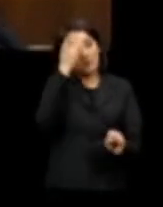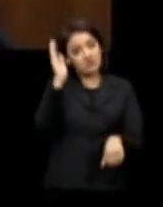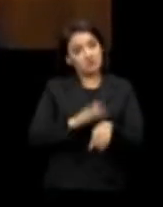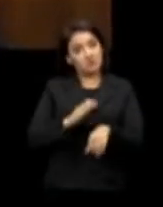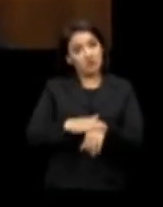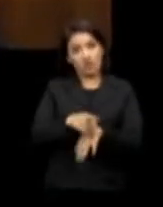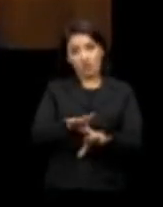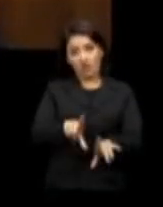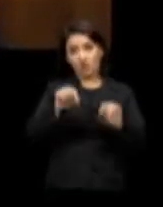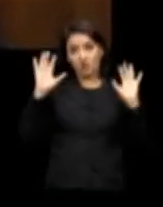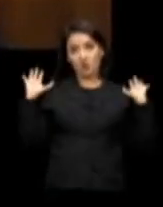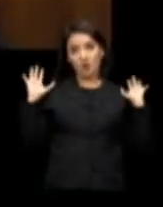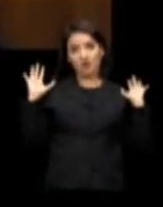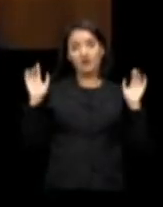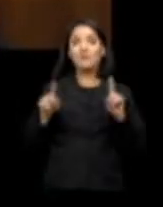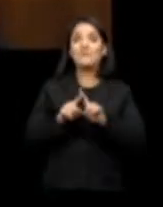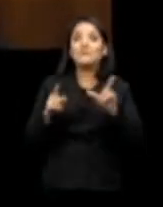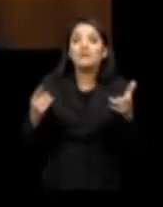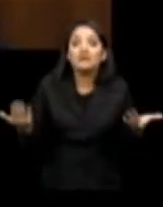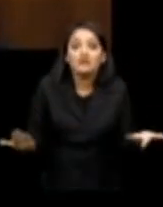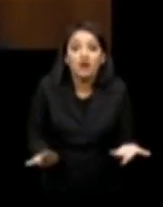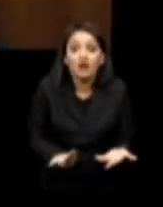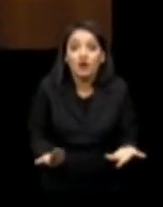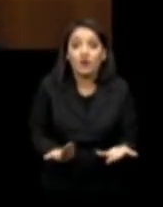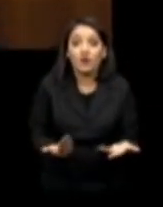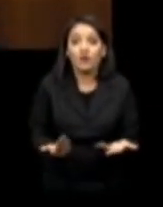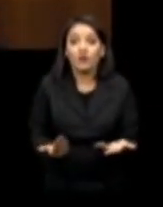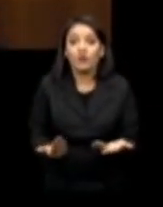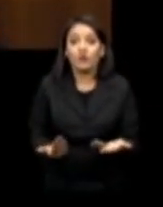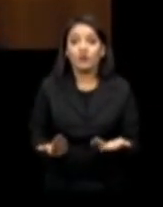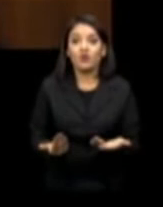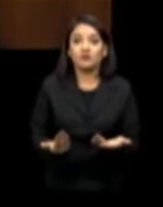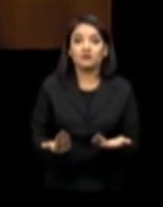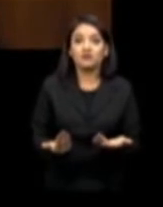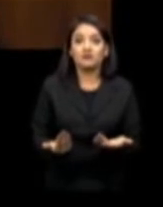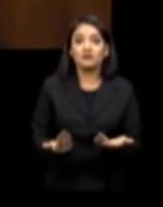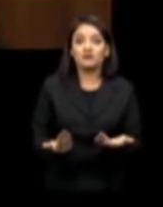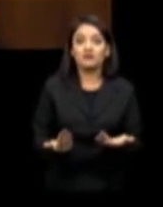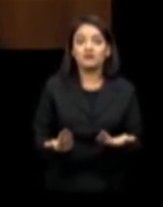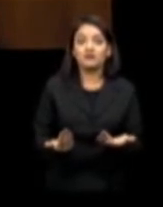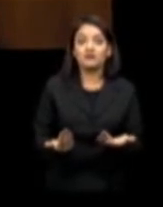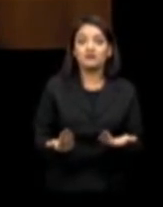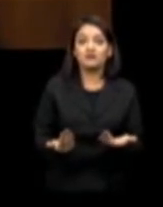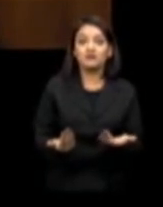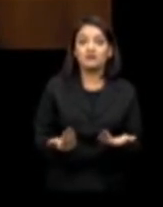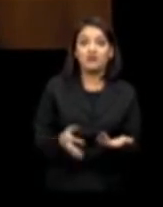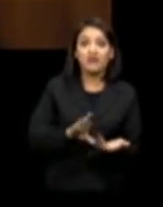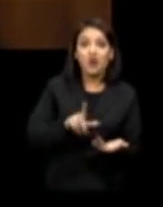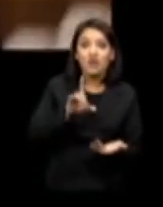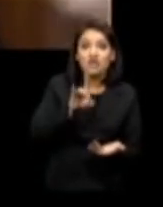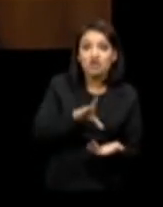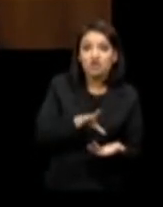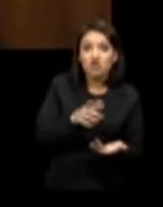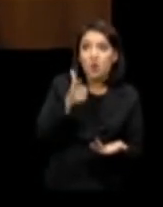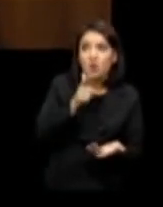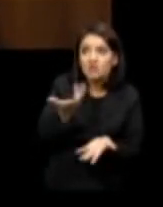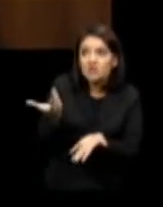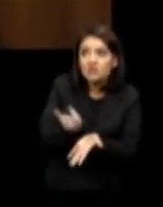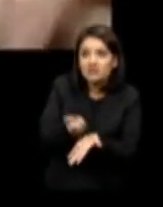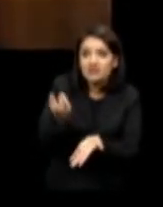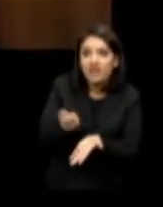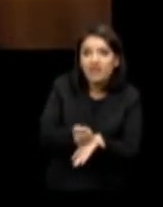Mas a questão agora não se trata apenas de ter acesso aos dados. É